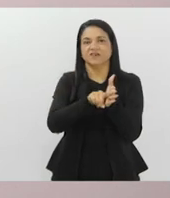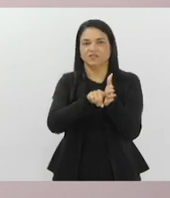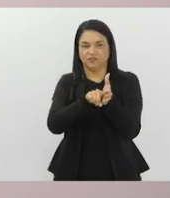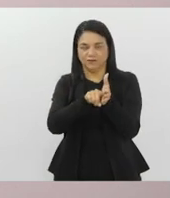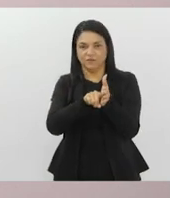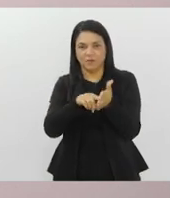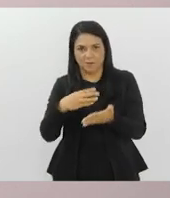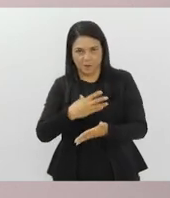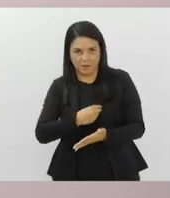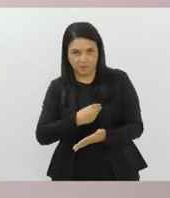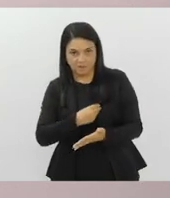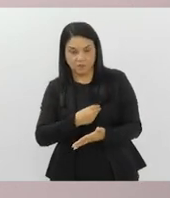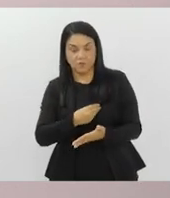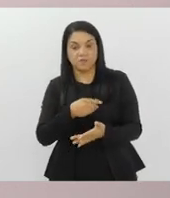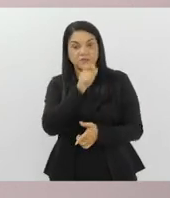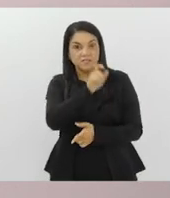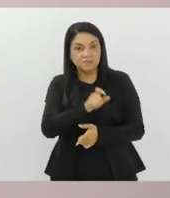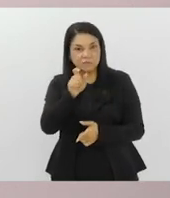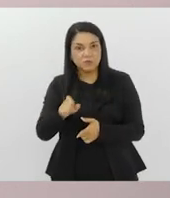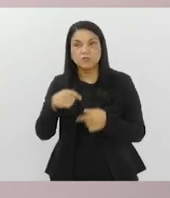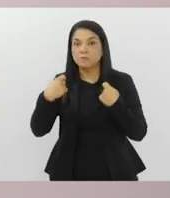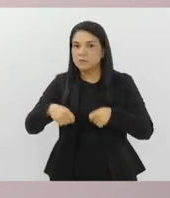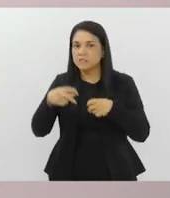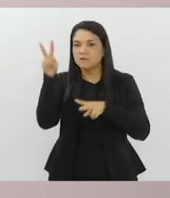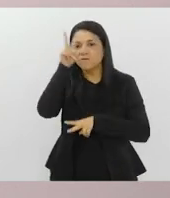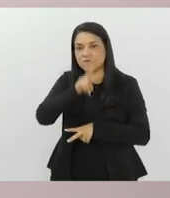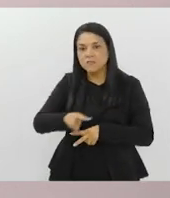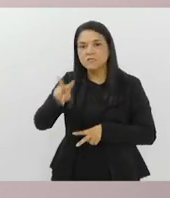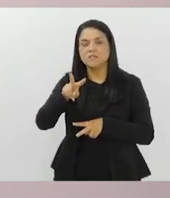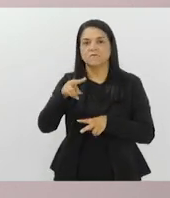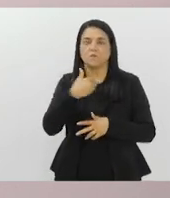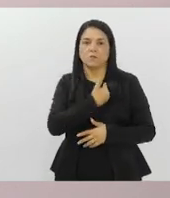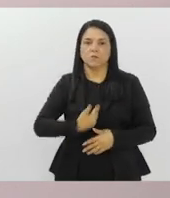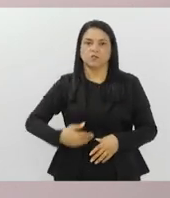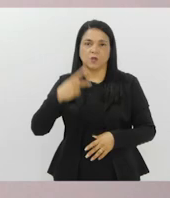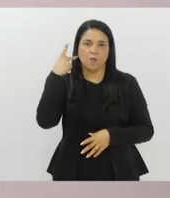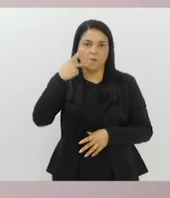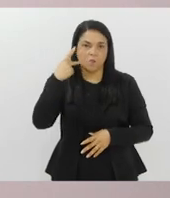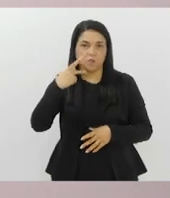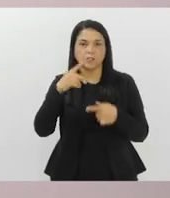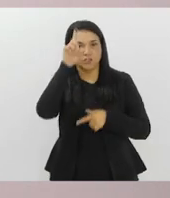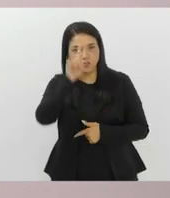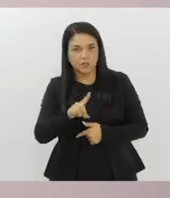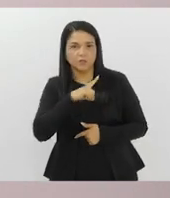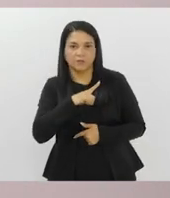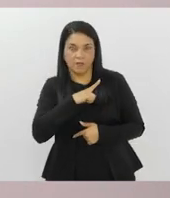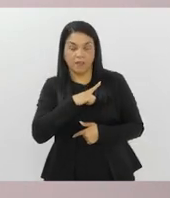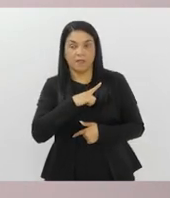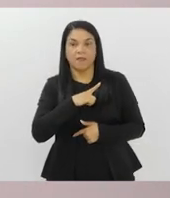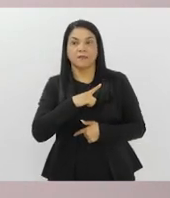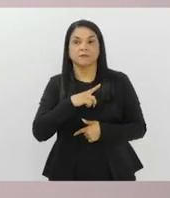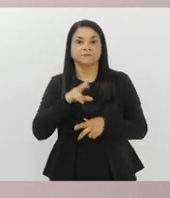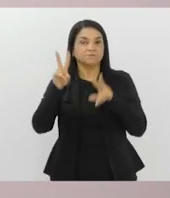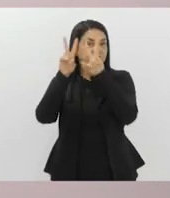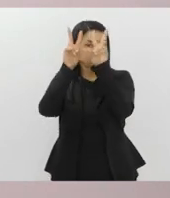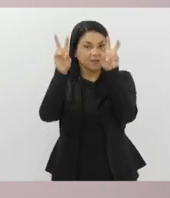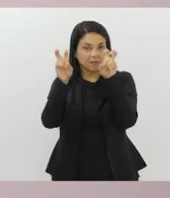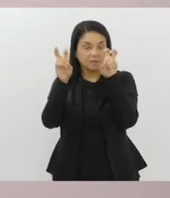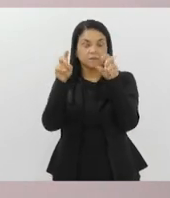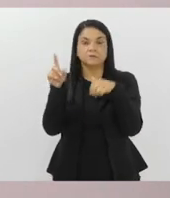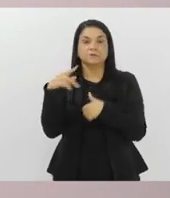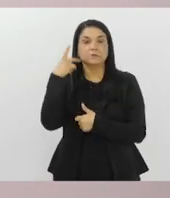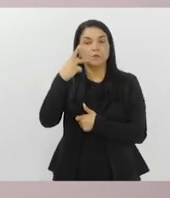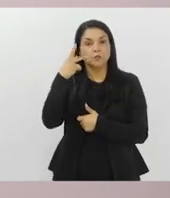pessoas necessitam ser visíveis para as políticas públicas. E eu não vou aprofundar o tema das políticas